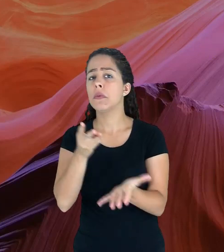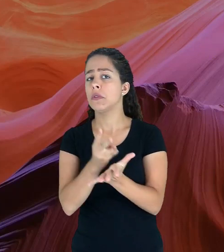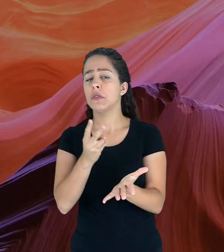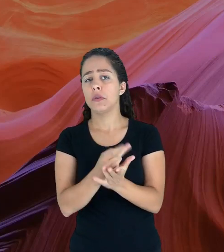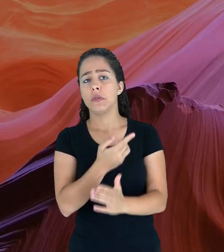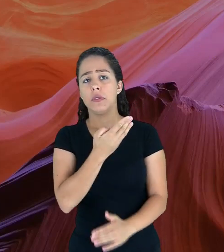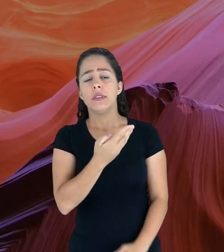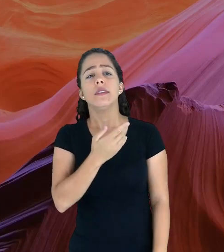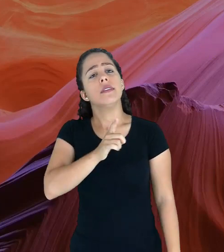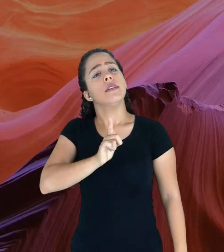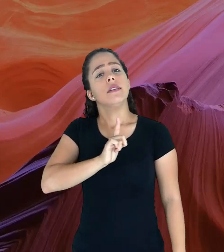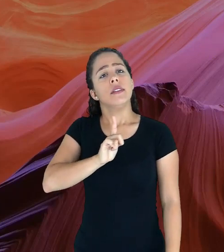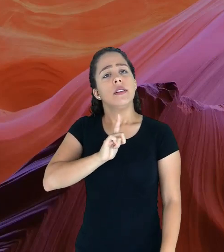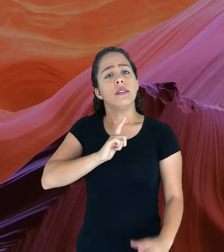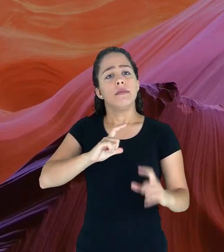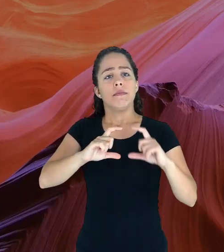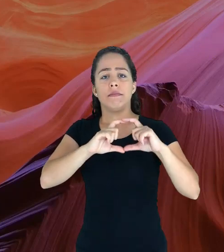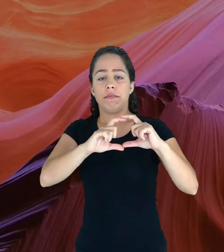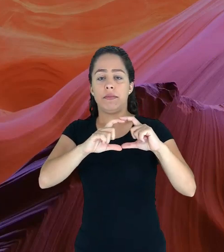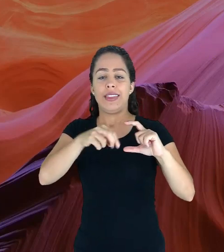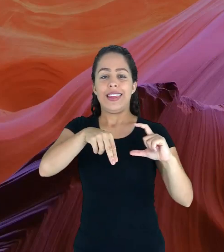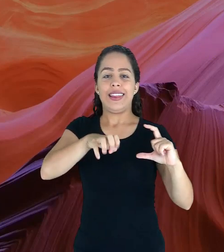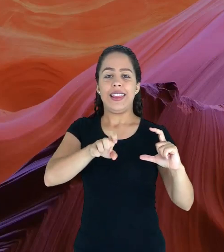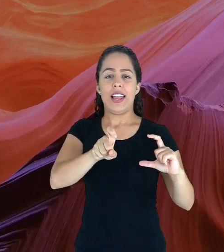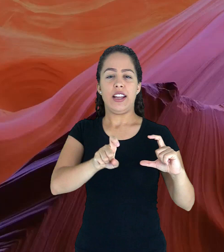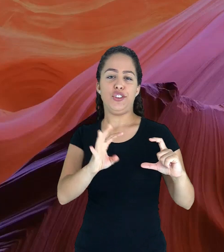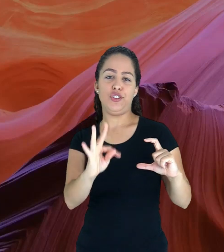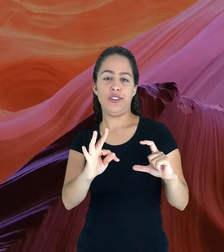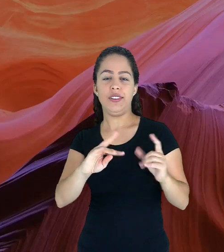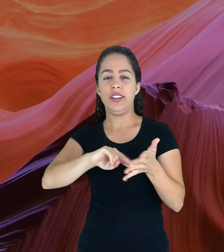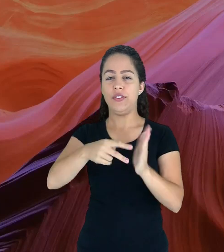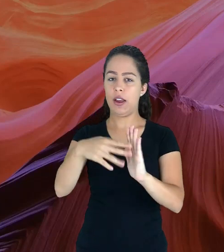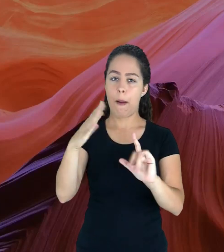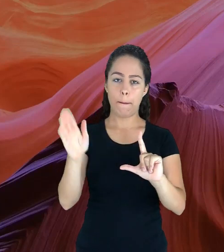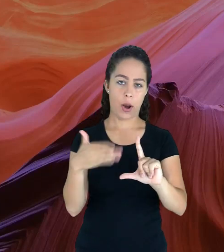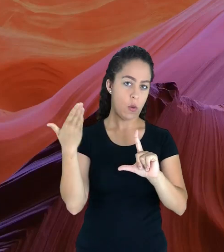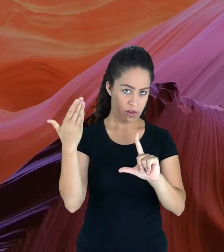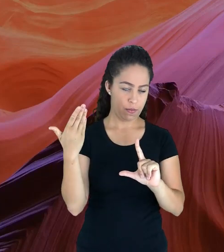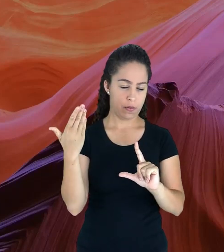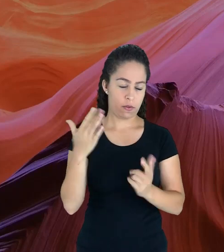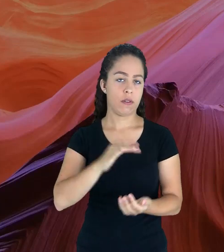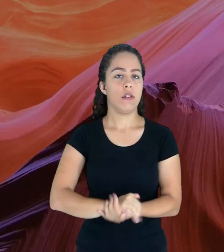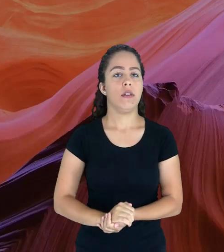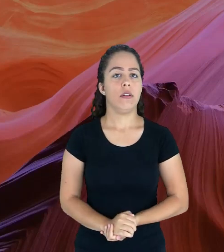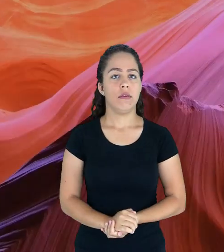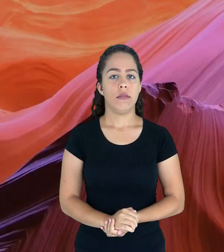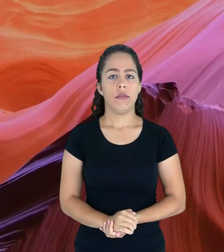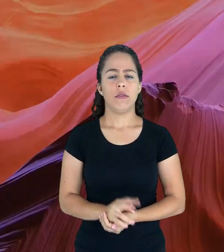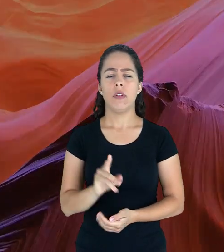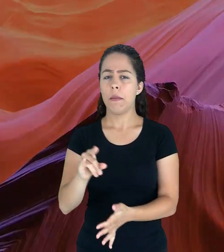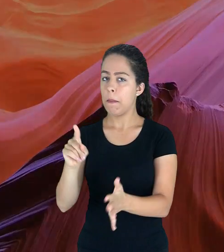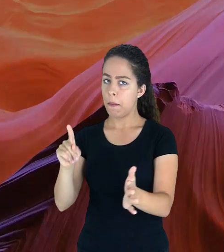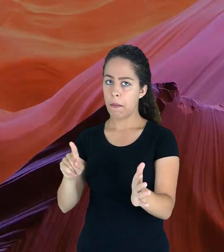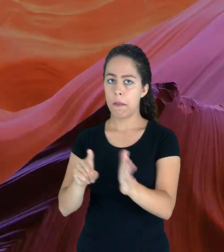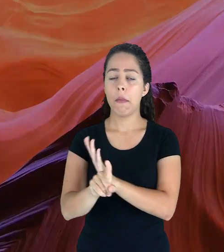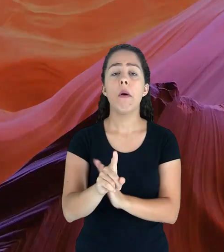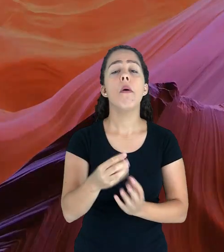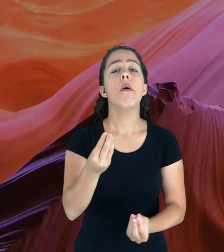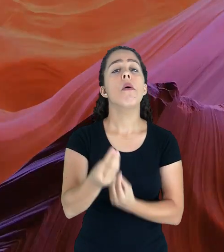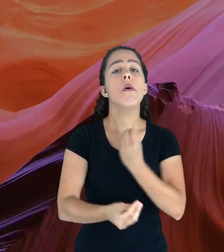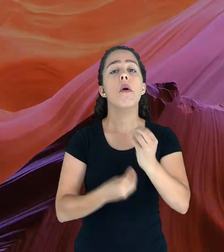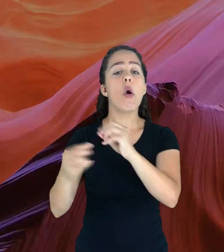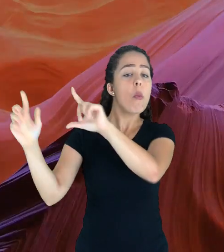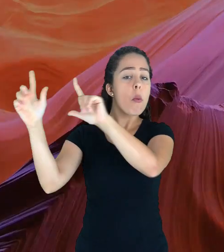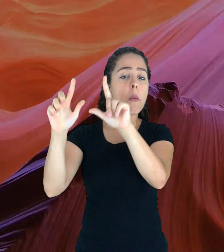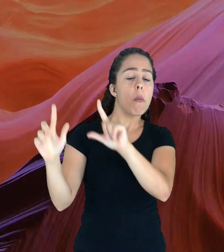botão Next. E aqui ele pergunta qual vai ser a característica